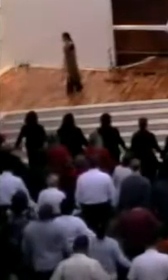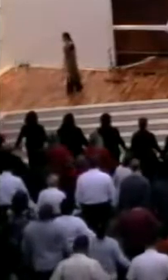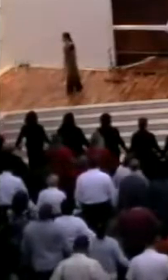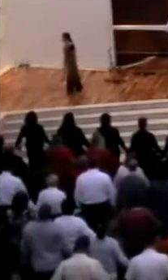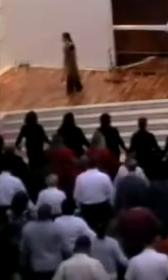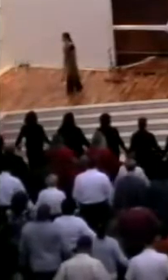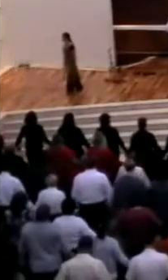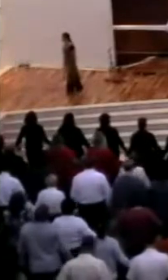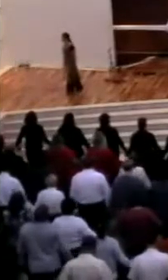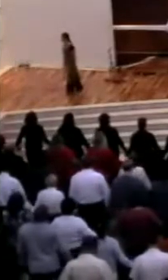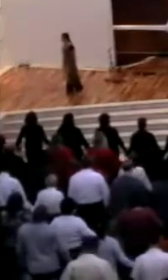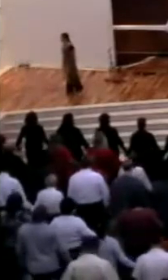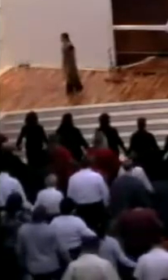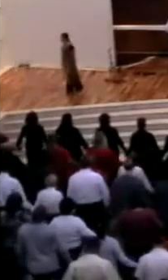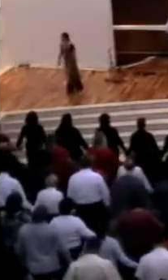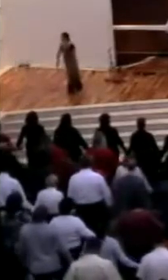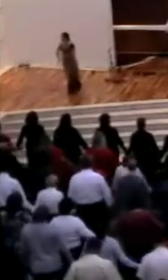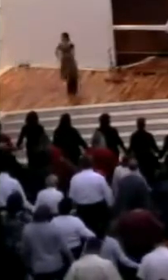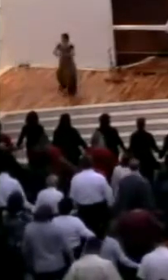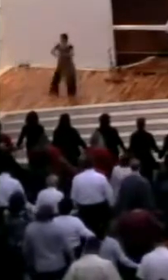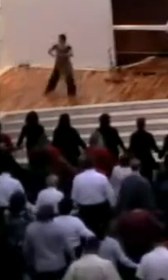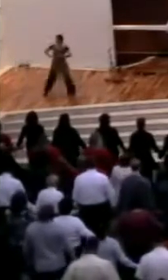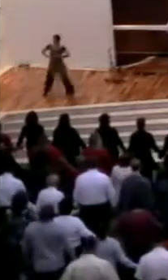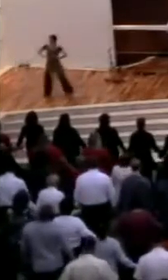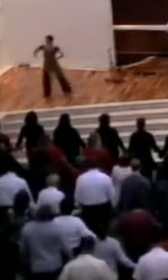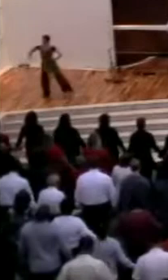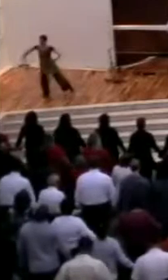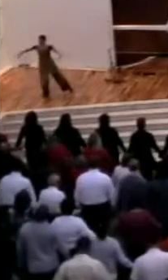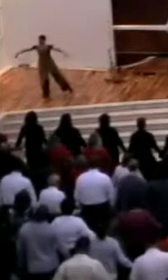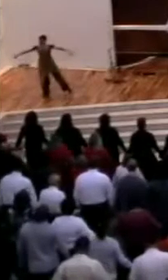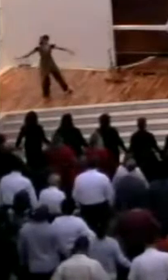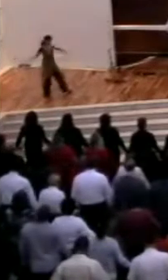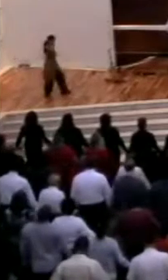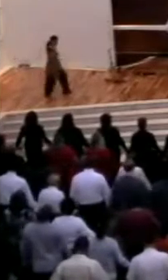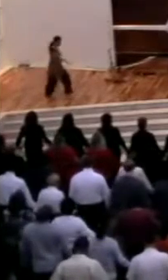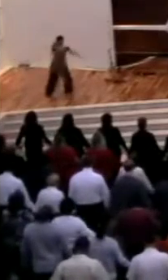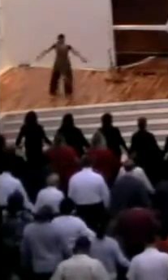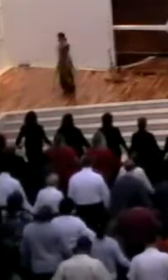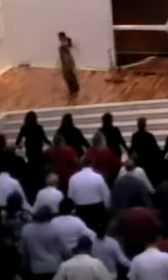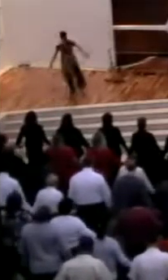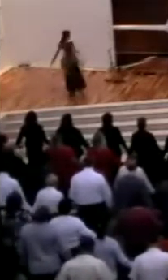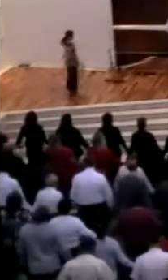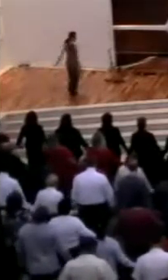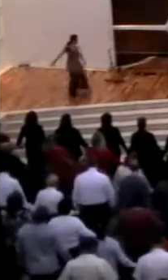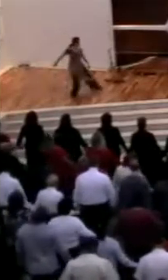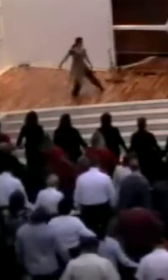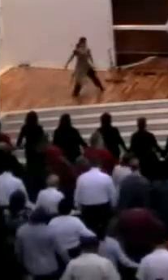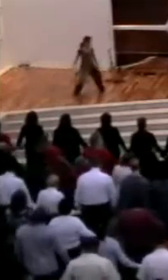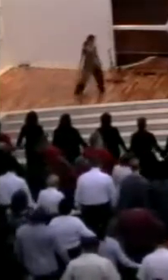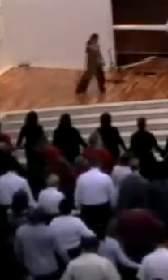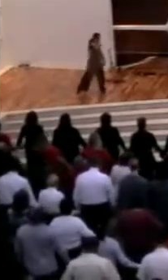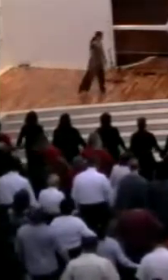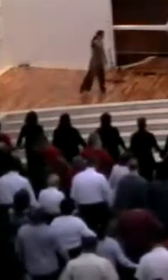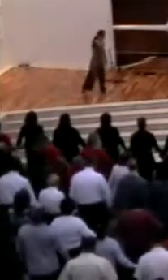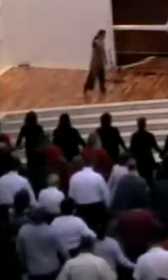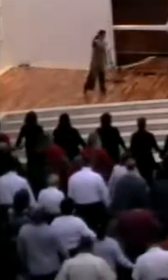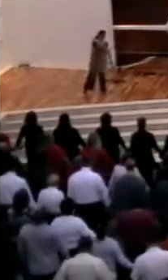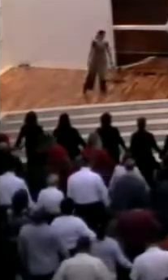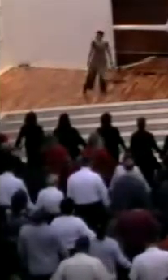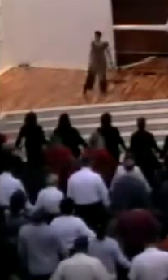não, ou parece que o mar não vai abrir.